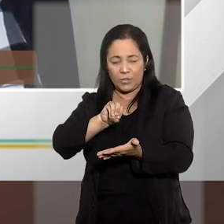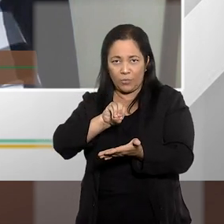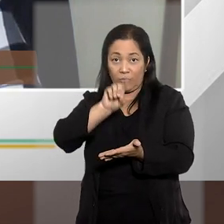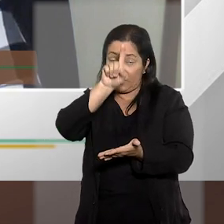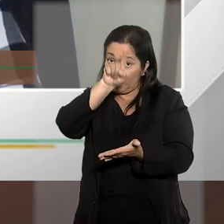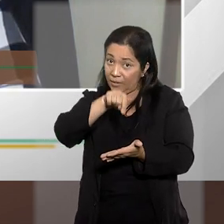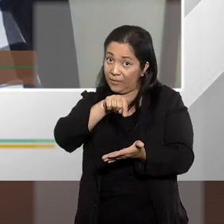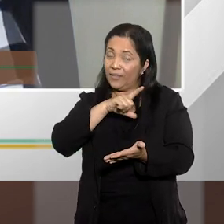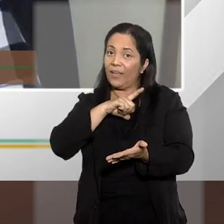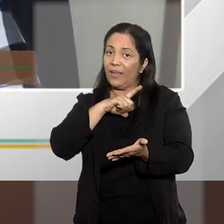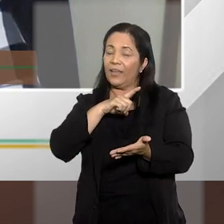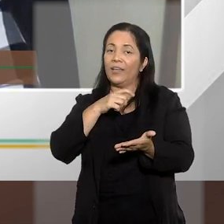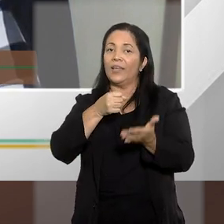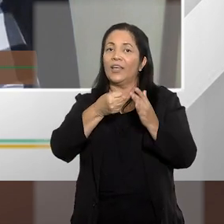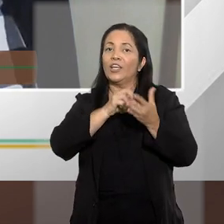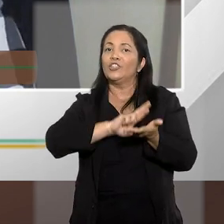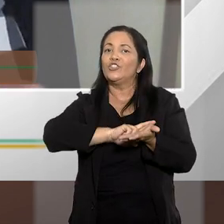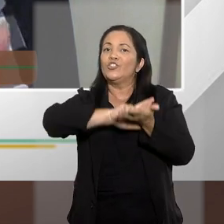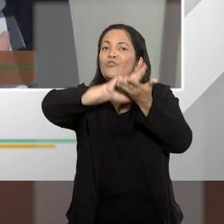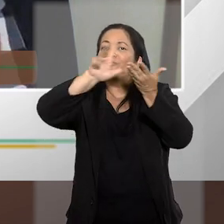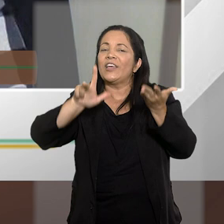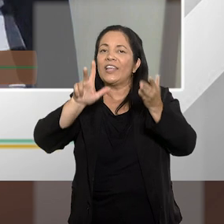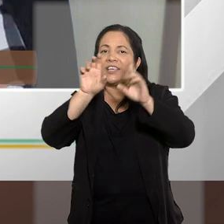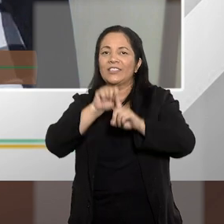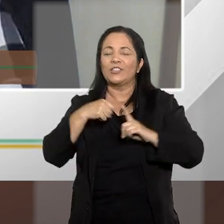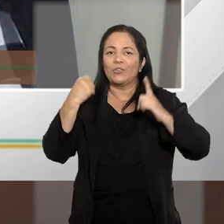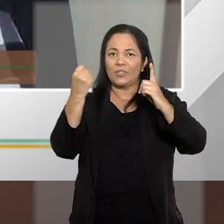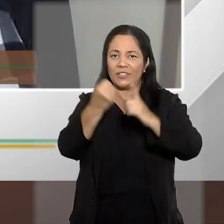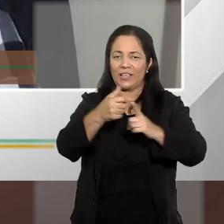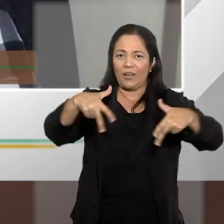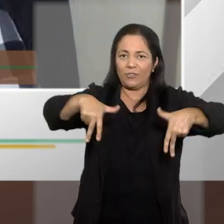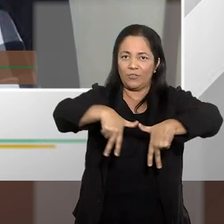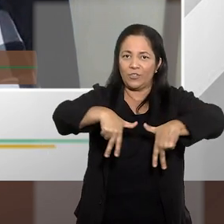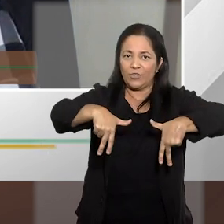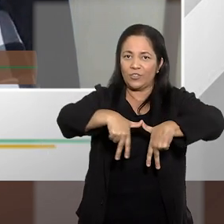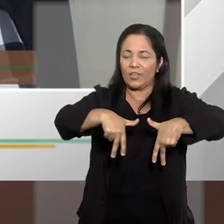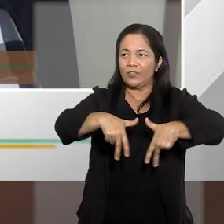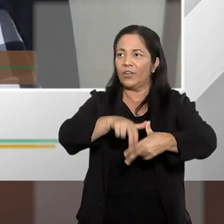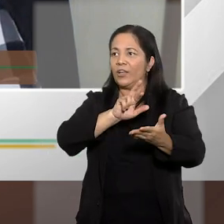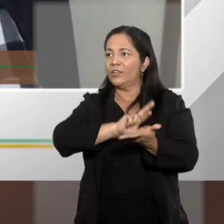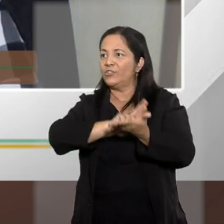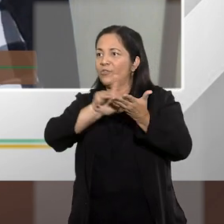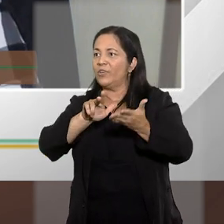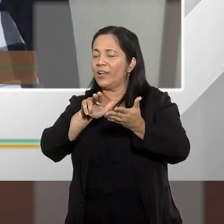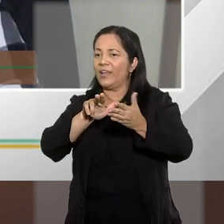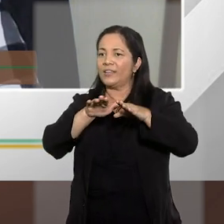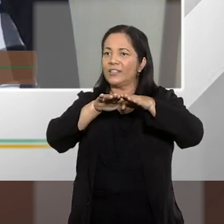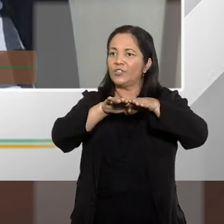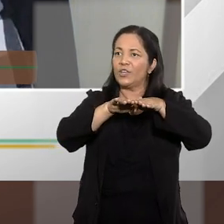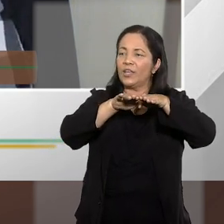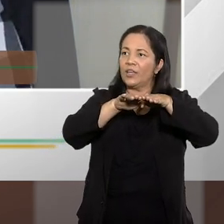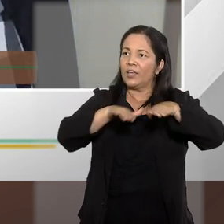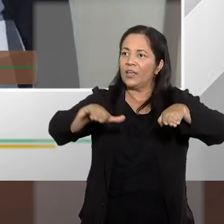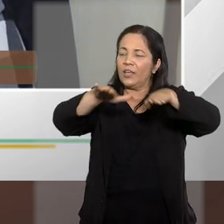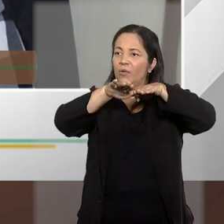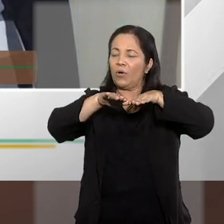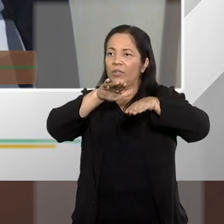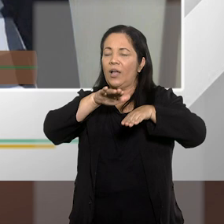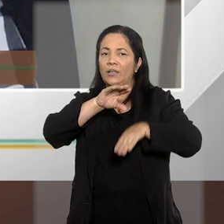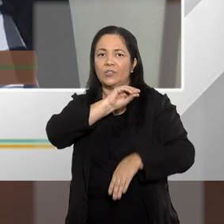que existe entre os gêneros, essa diferença de igualdade racial, de igualdade, desculpa,